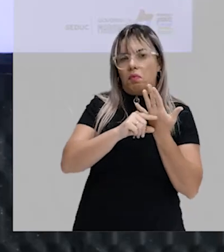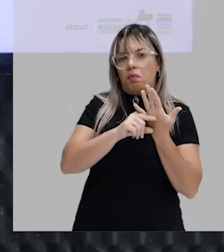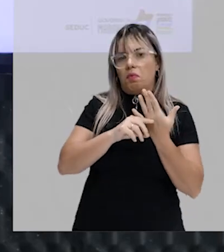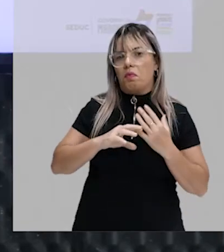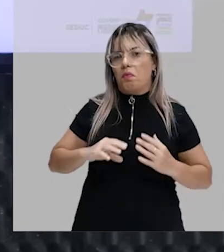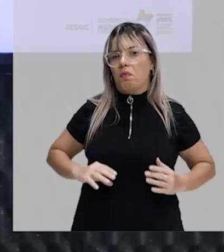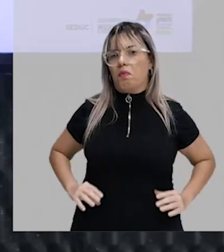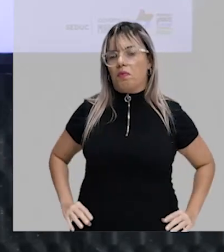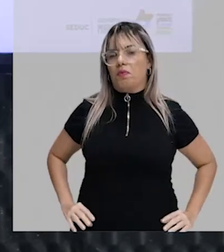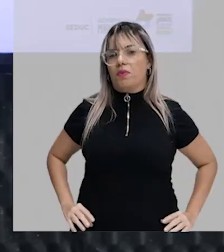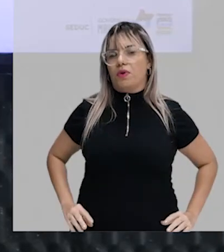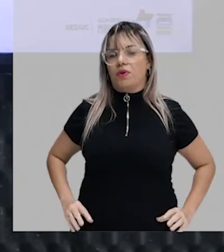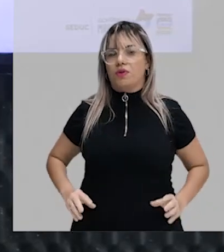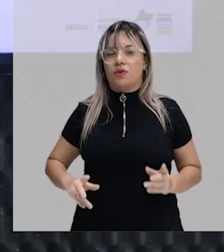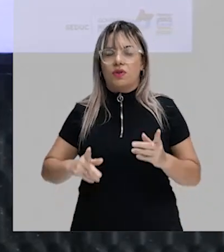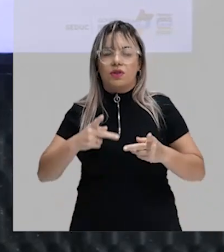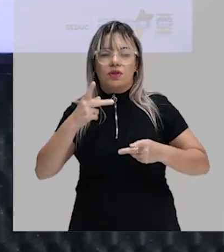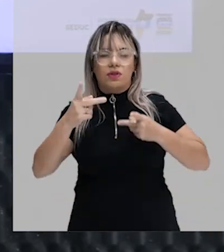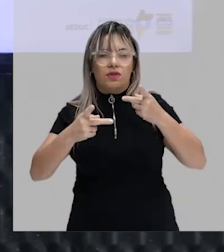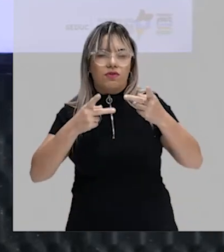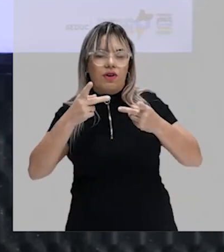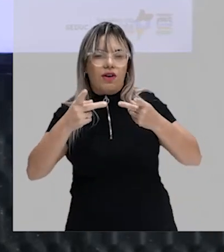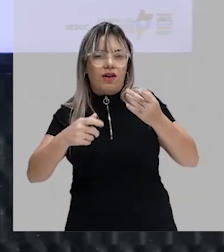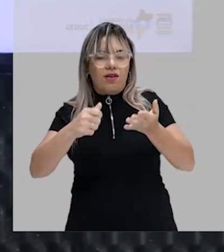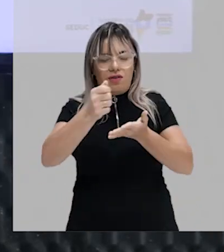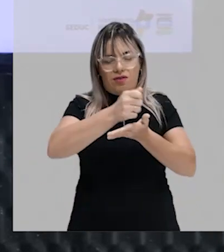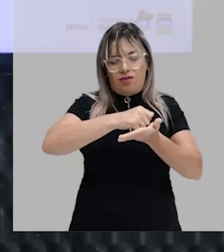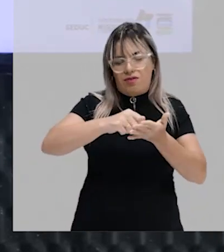queriam dizer em suas